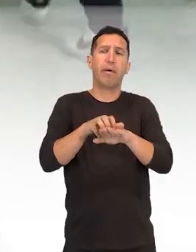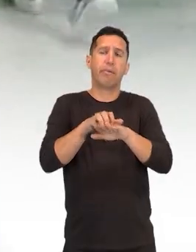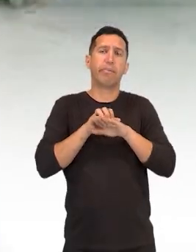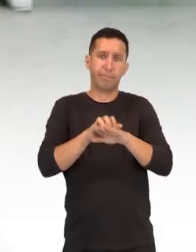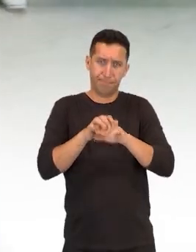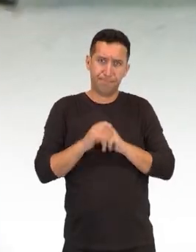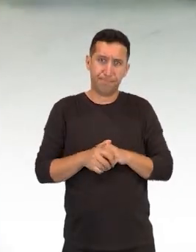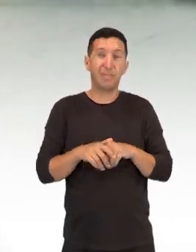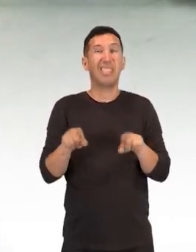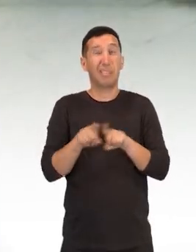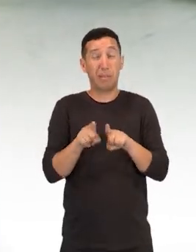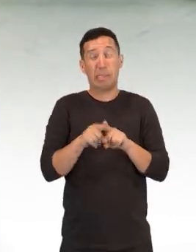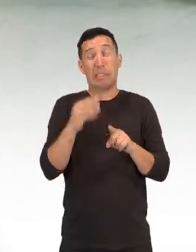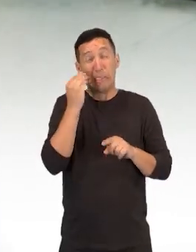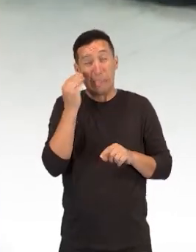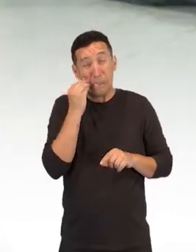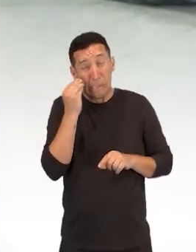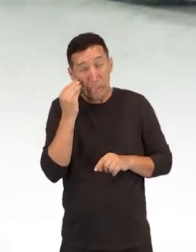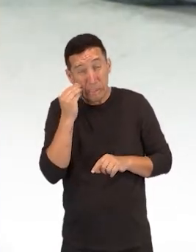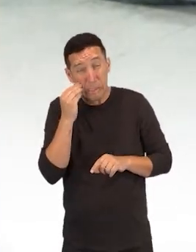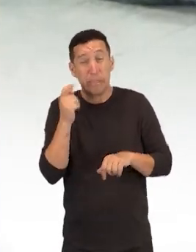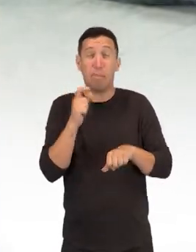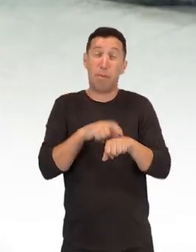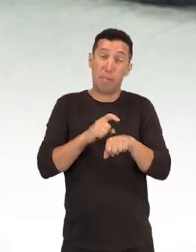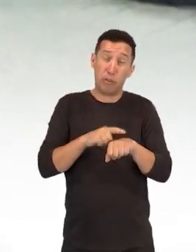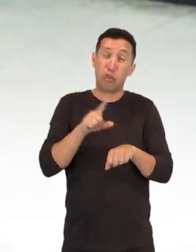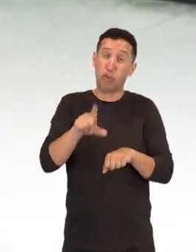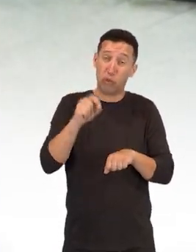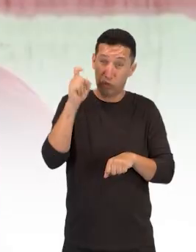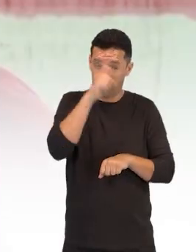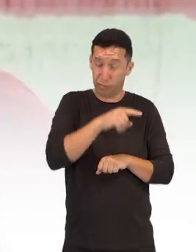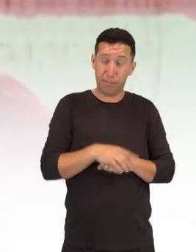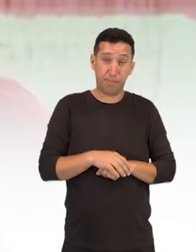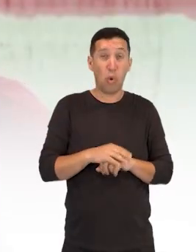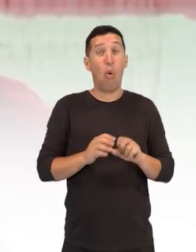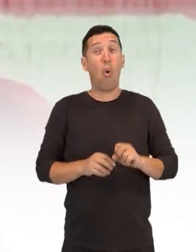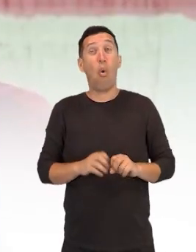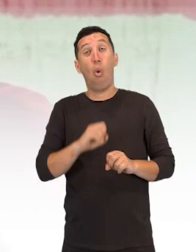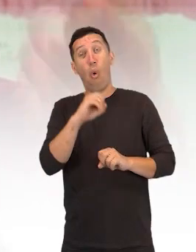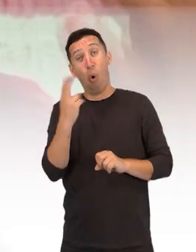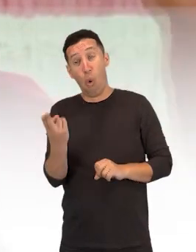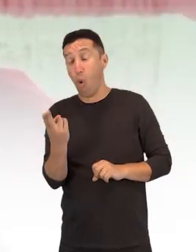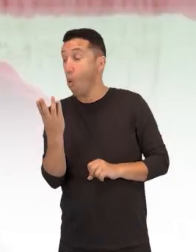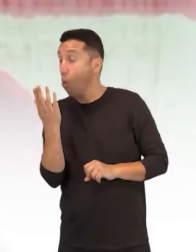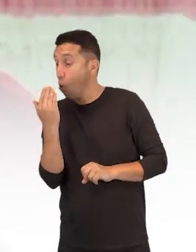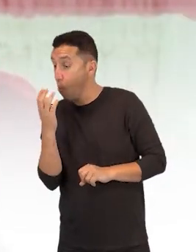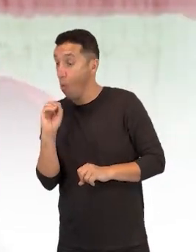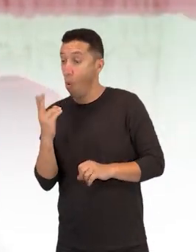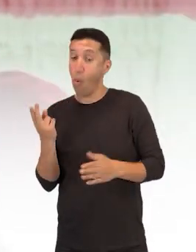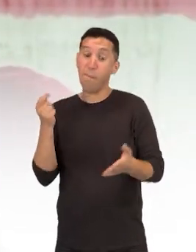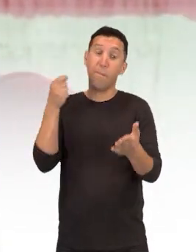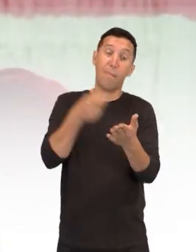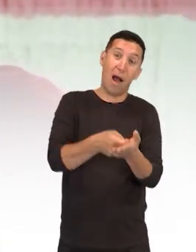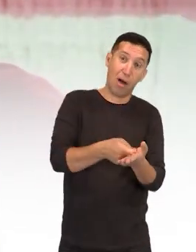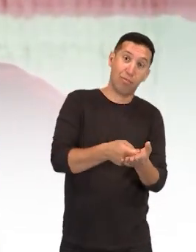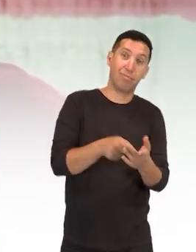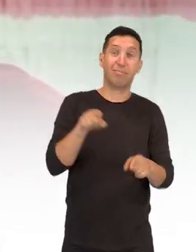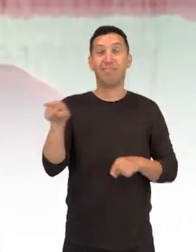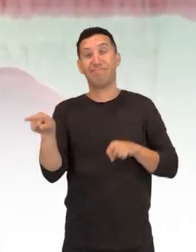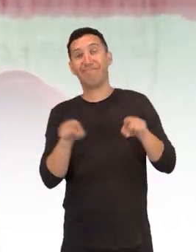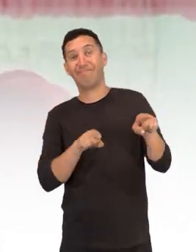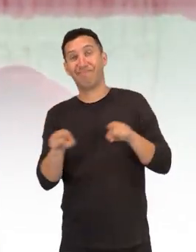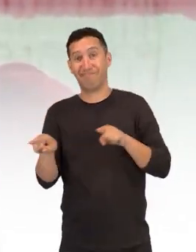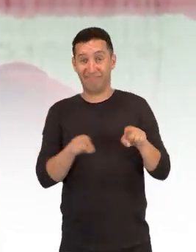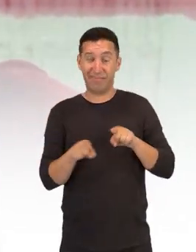outros que persistem, muitas vezes têm de fazer escolhas difíceis. A gente pensava, ou eu como ou eu pago a